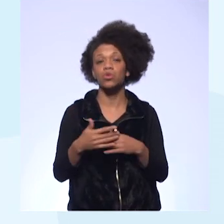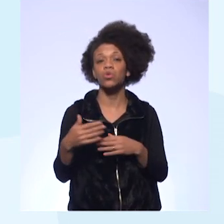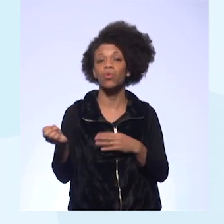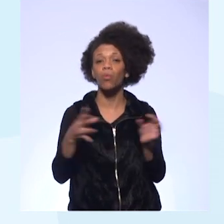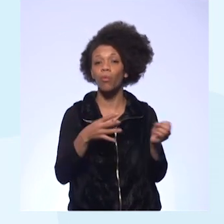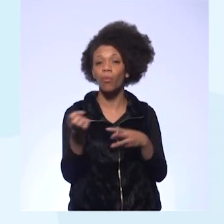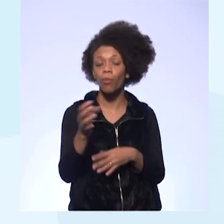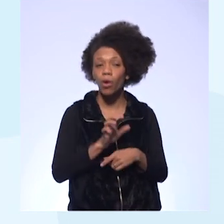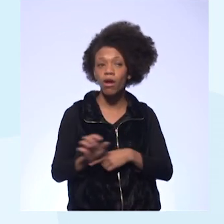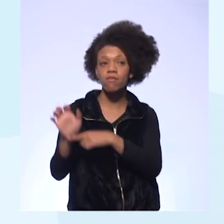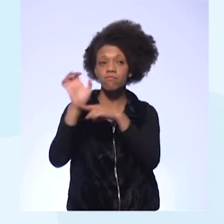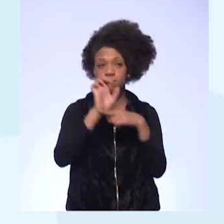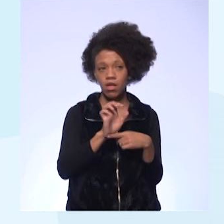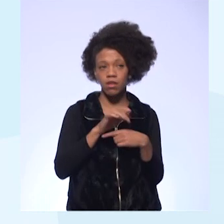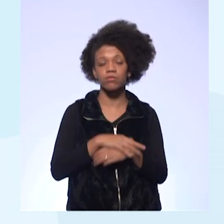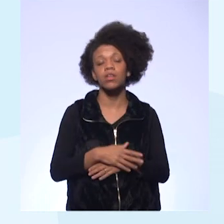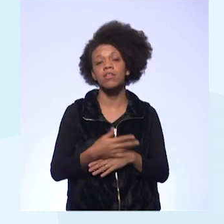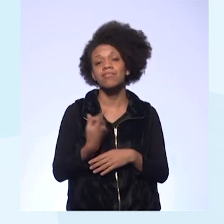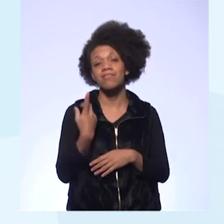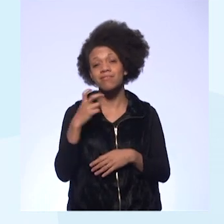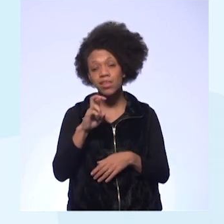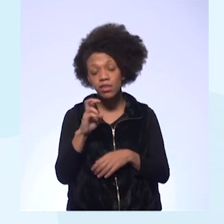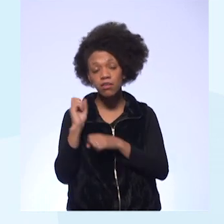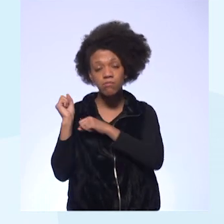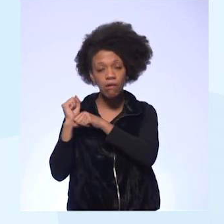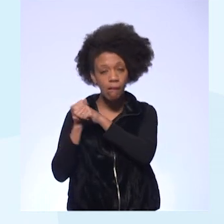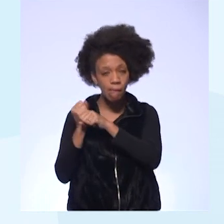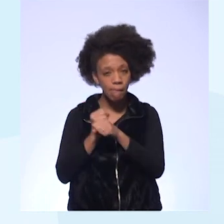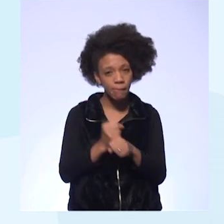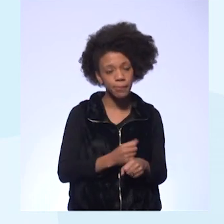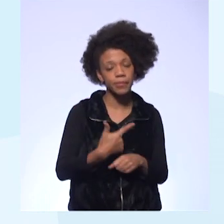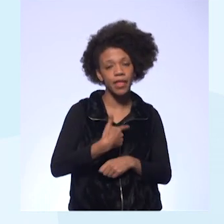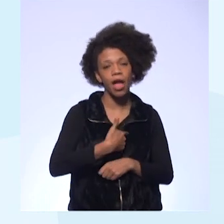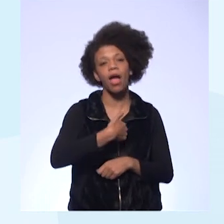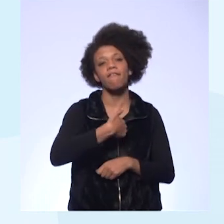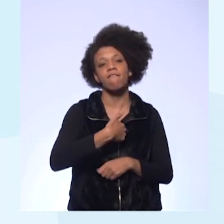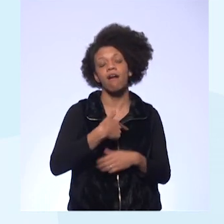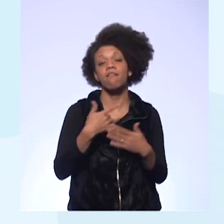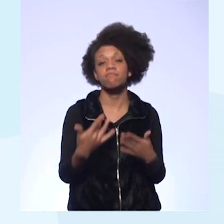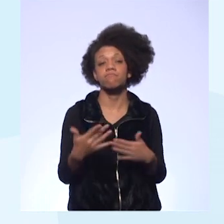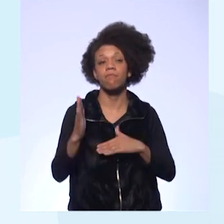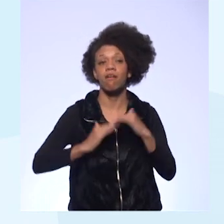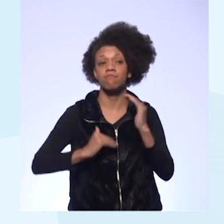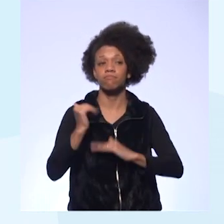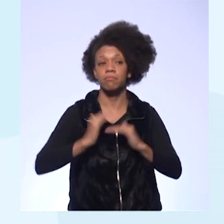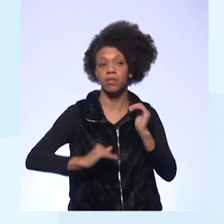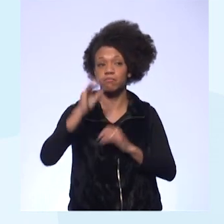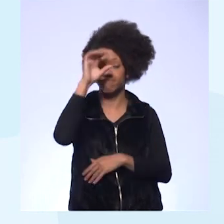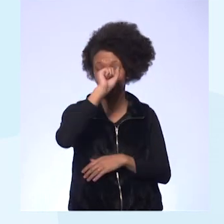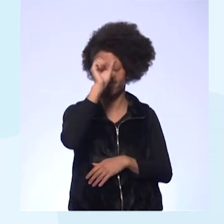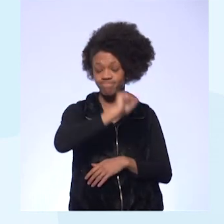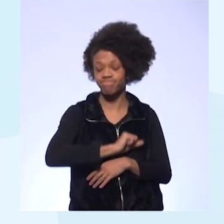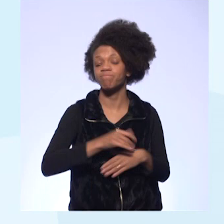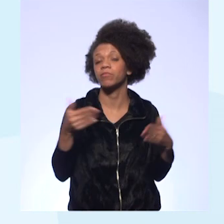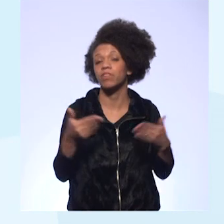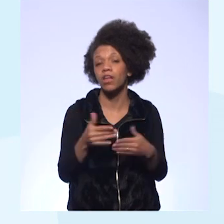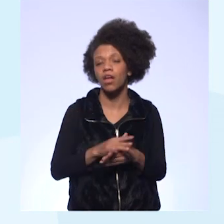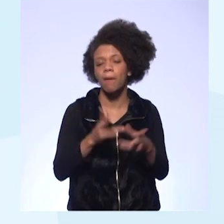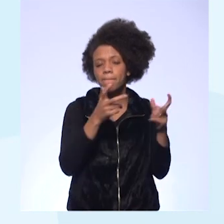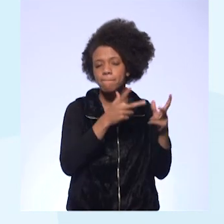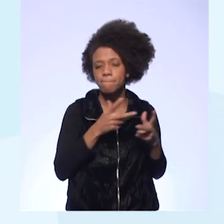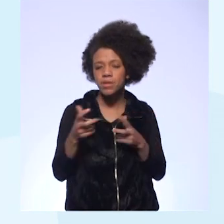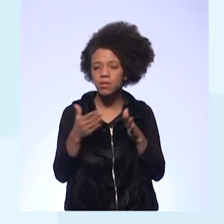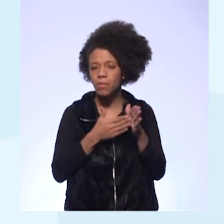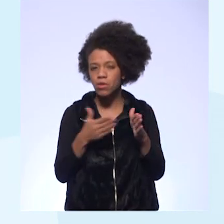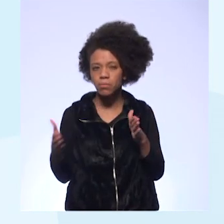fases desses 15 anos da chamada Era Vargas. A habilidade que a gente vai trabalhar hoje é identificar